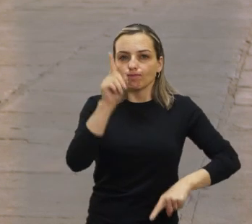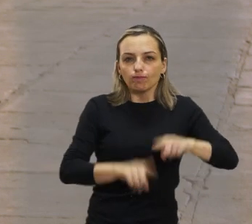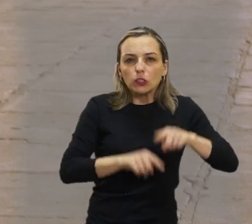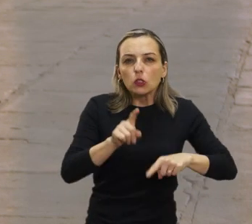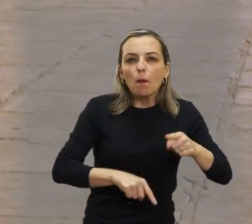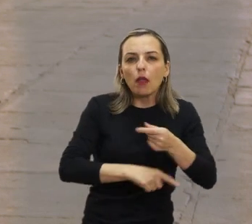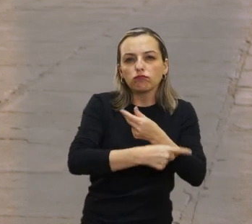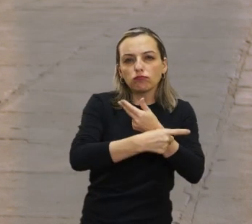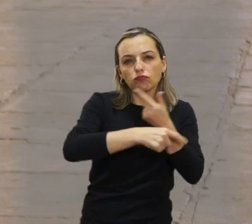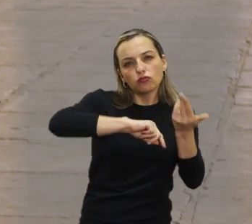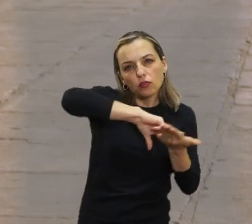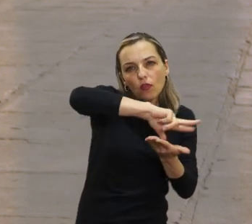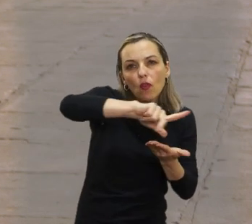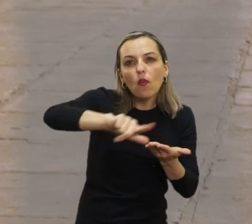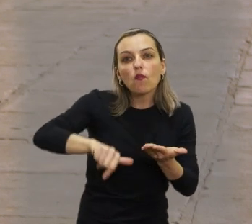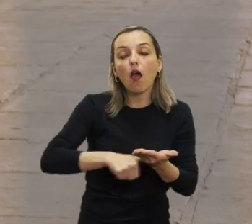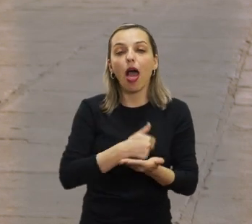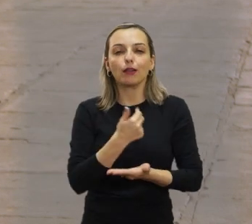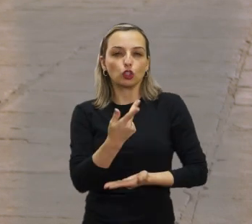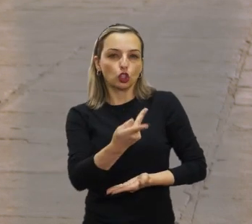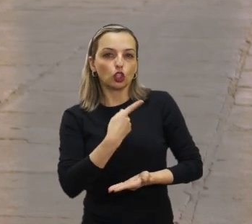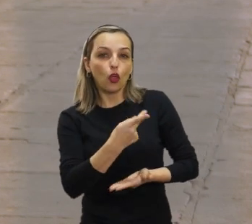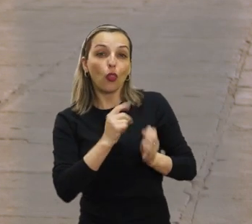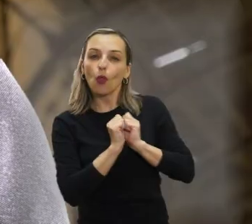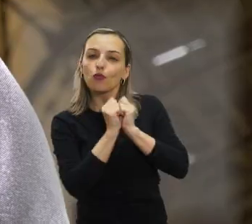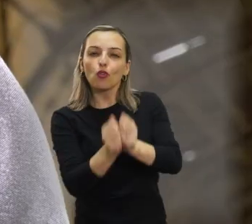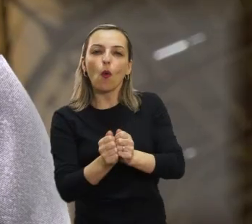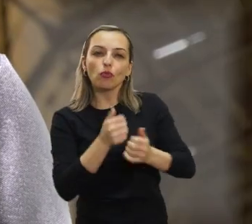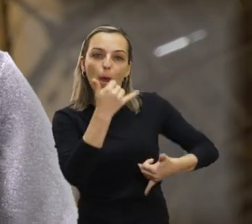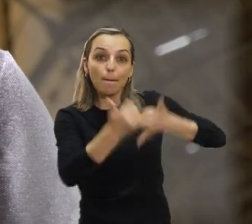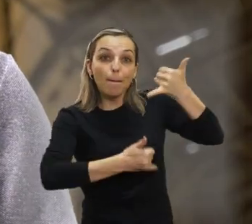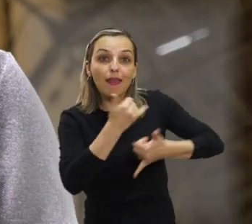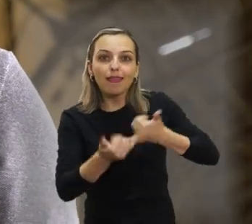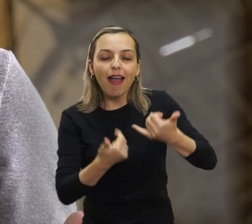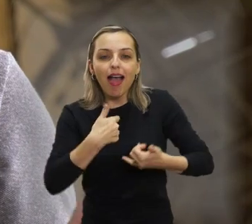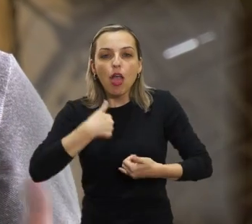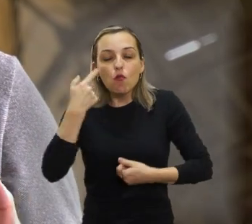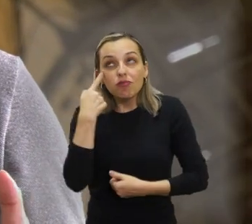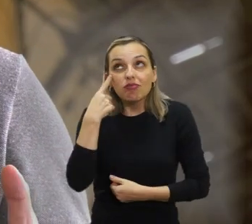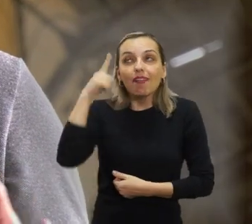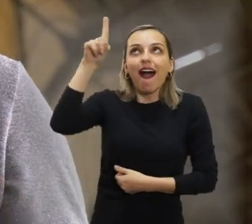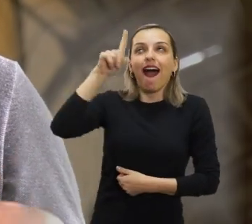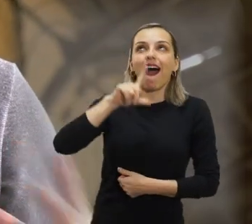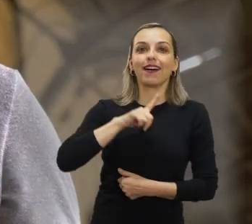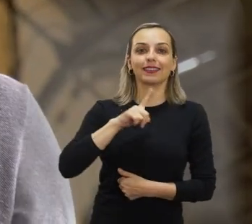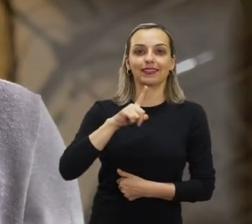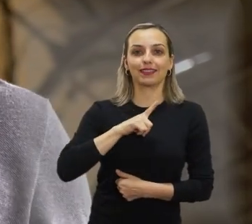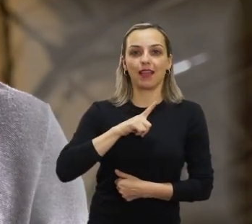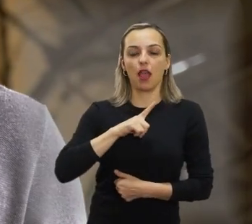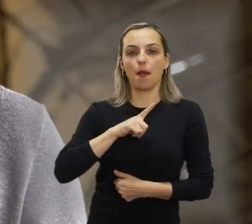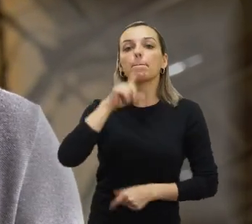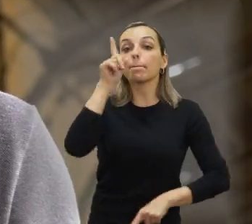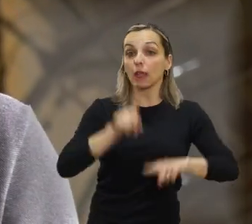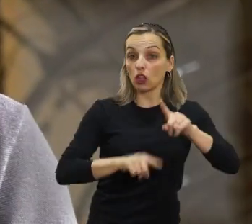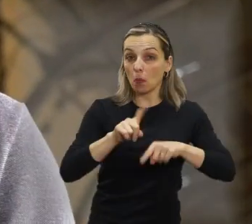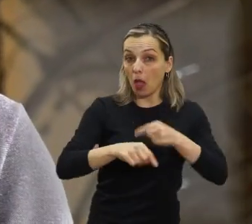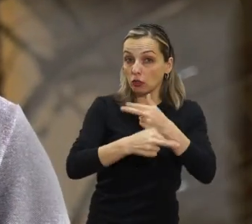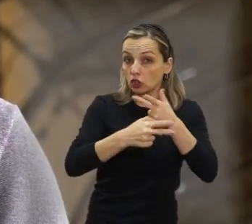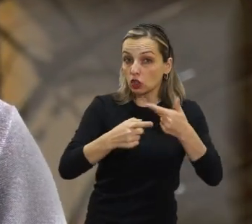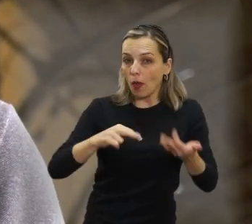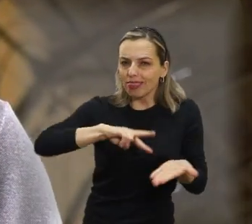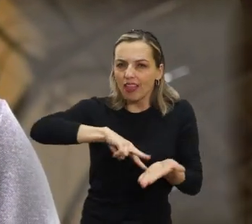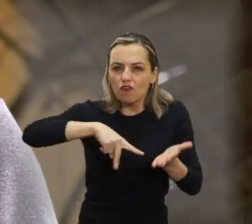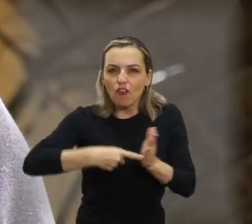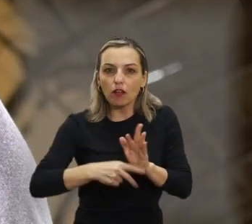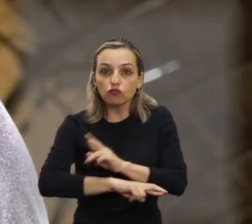brinquedo, ou peças de algo que ela encontrava pela casa. E por estar ali desenhando, e esses objetos estarem junto com a gente, começou a